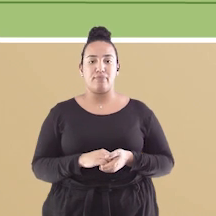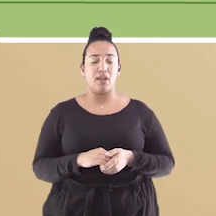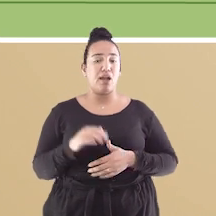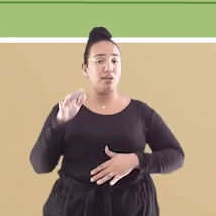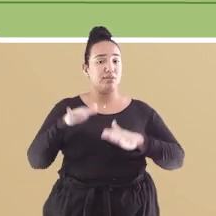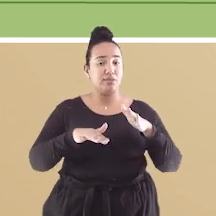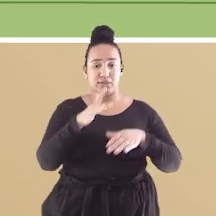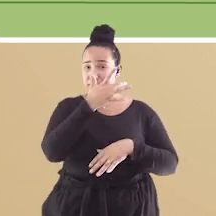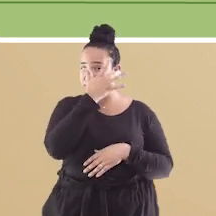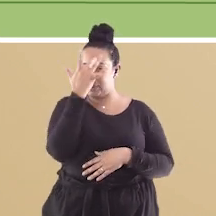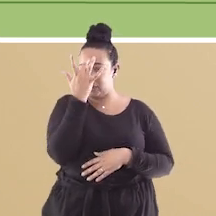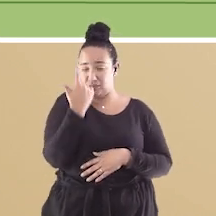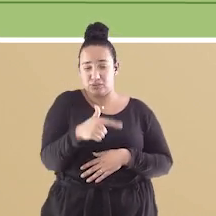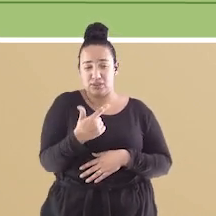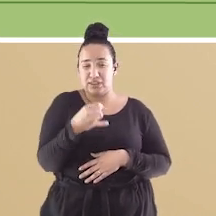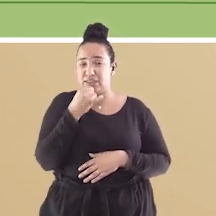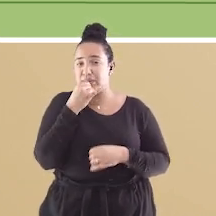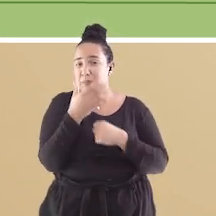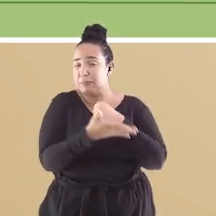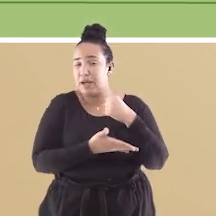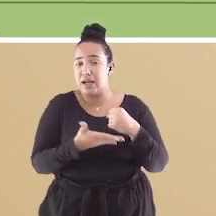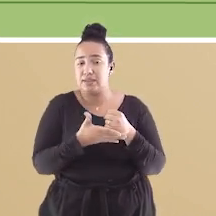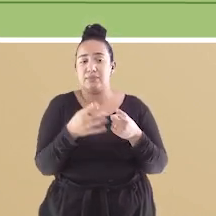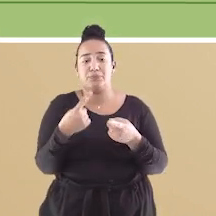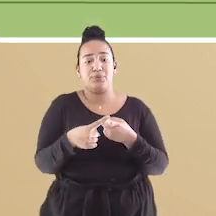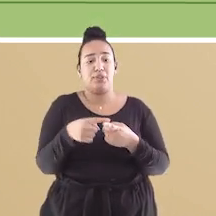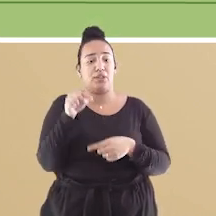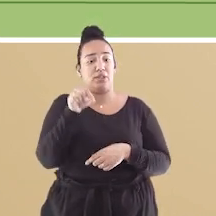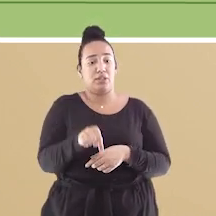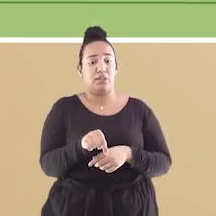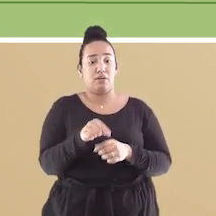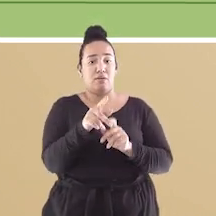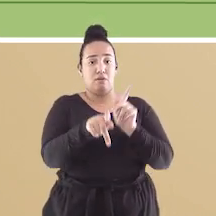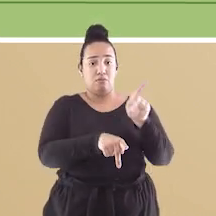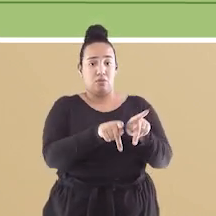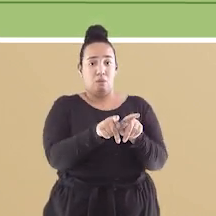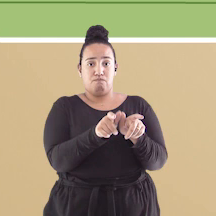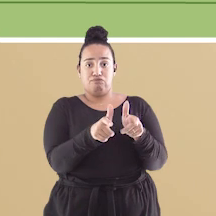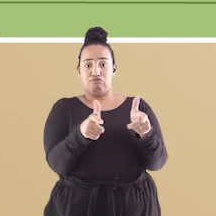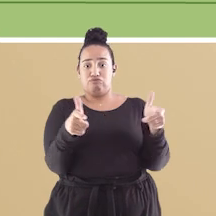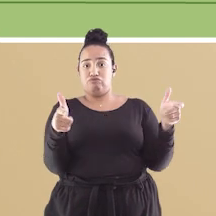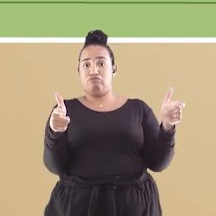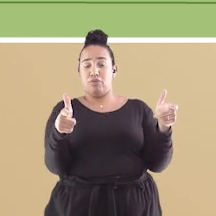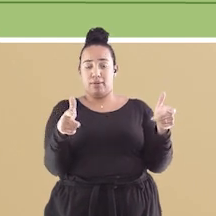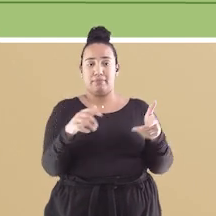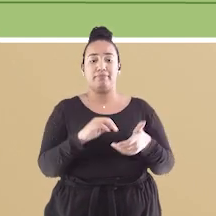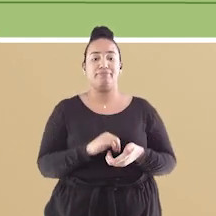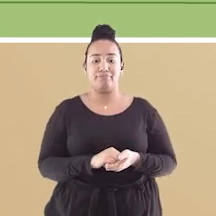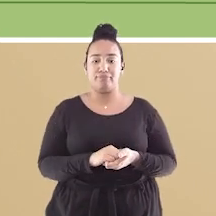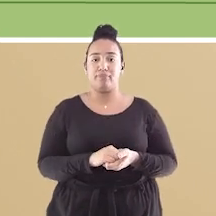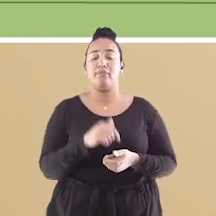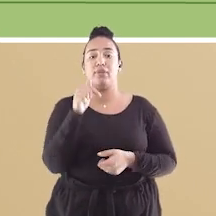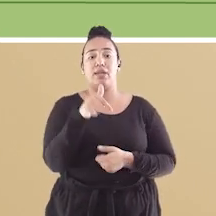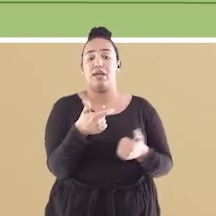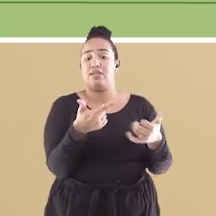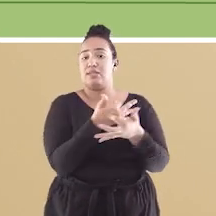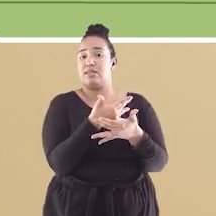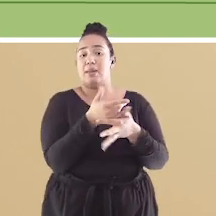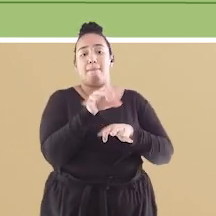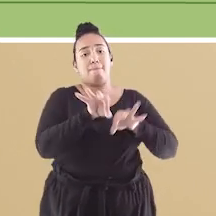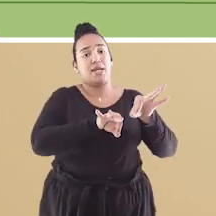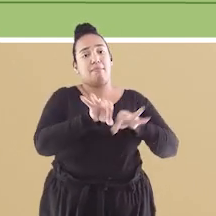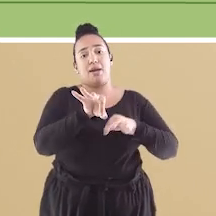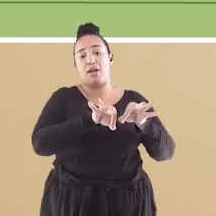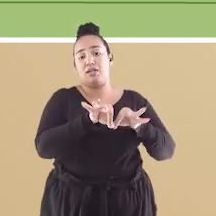contavam com os serviços básicos devido ao crescimento desordenado, onde cidades não estavam